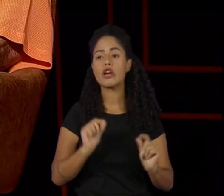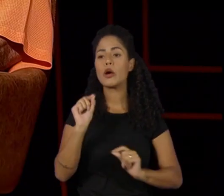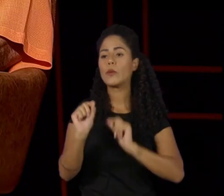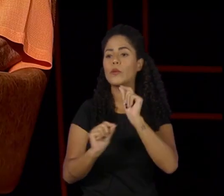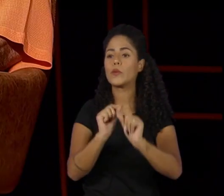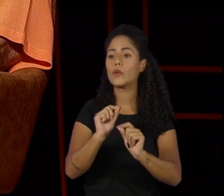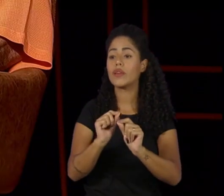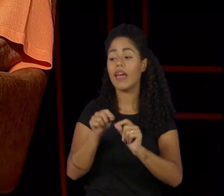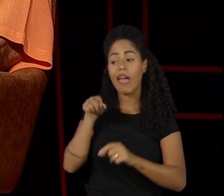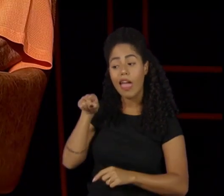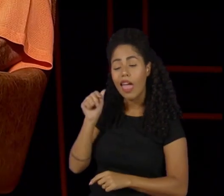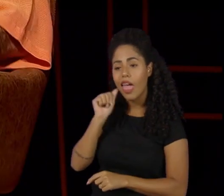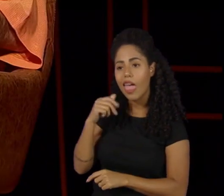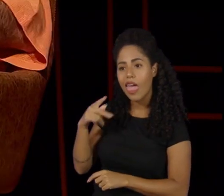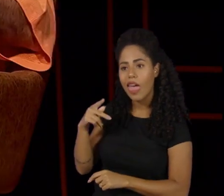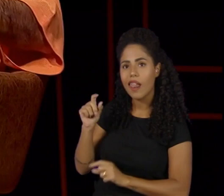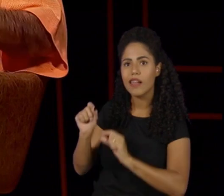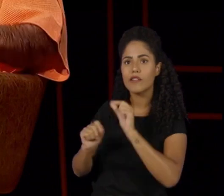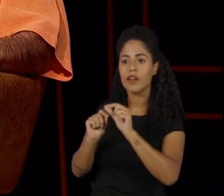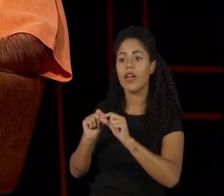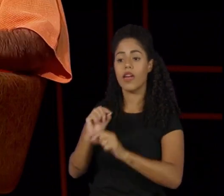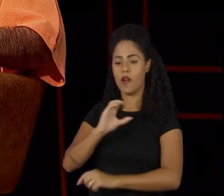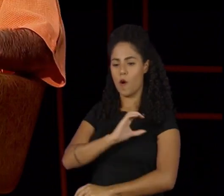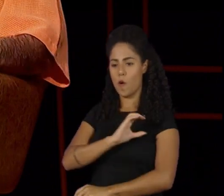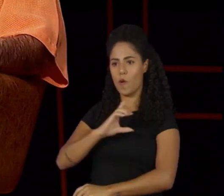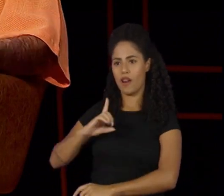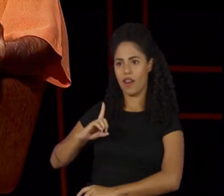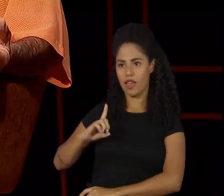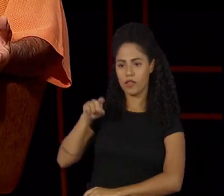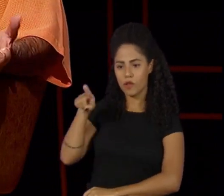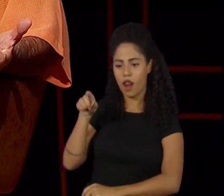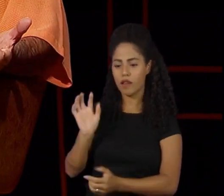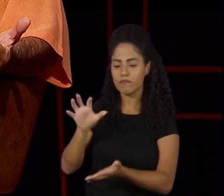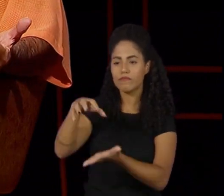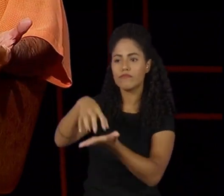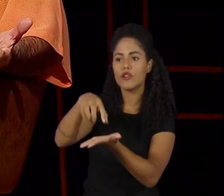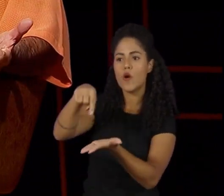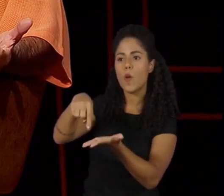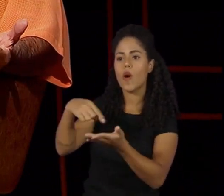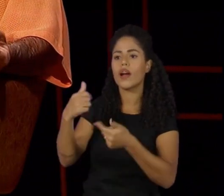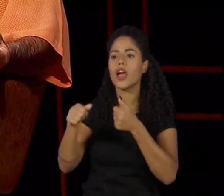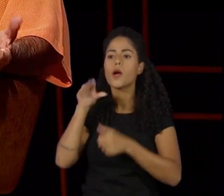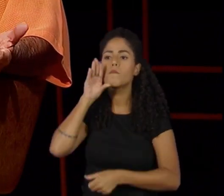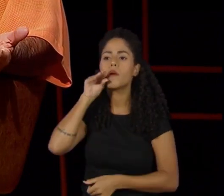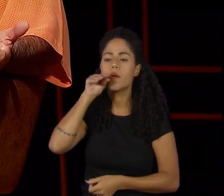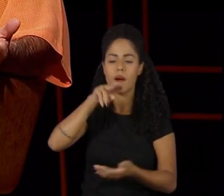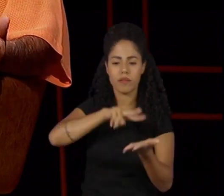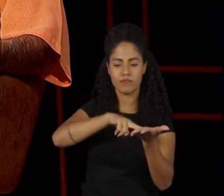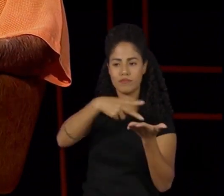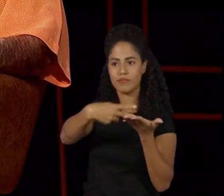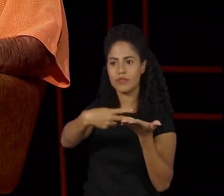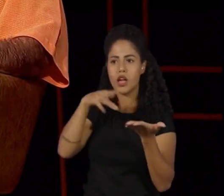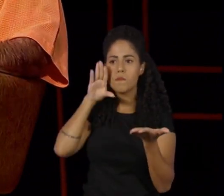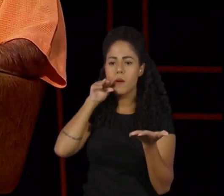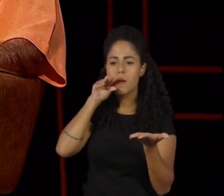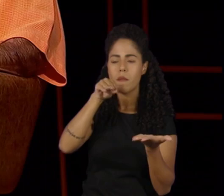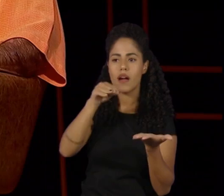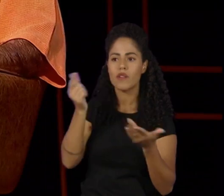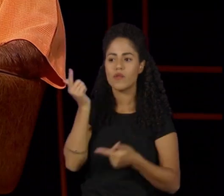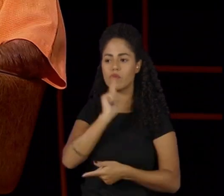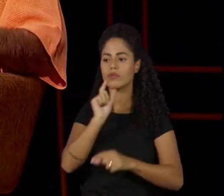ela era, como é que chama, coordenadora de um estúdio de dublagem aqui, o Estúdio Álamo, que é um